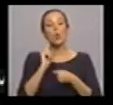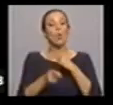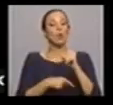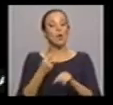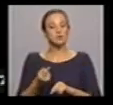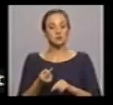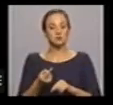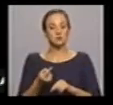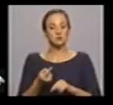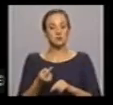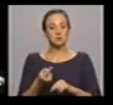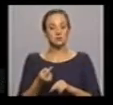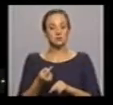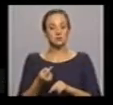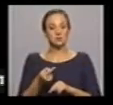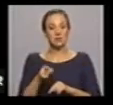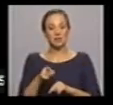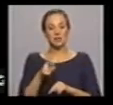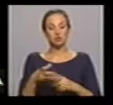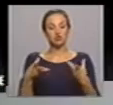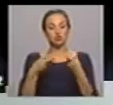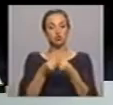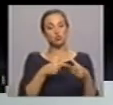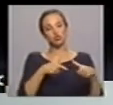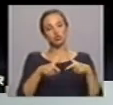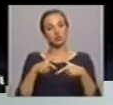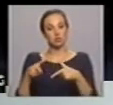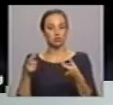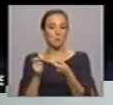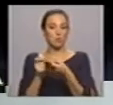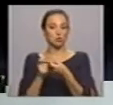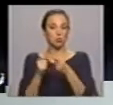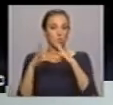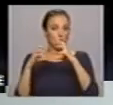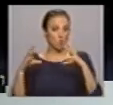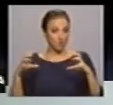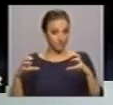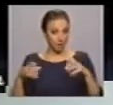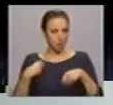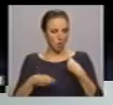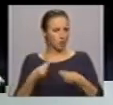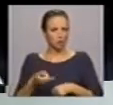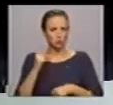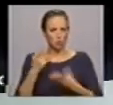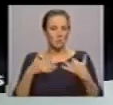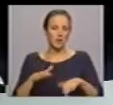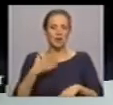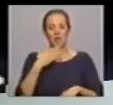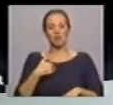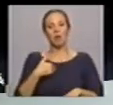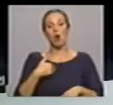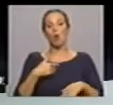essas contingências de encontros de estrelas. E, portanto, nada de muito preocupante, mas pelo menos lança-nos alerta